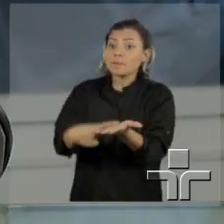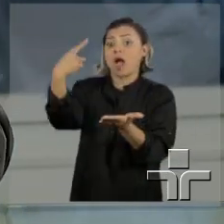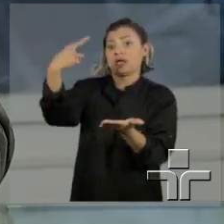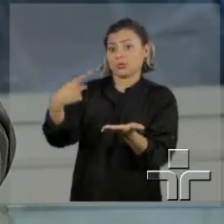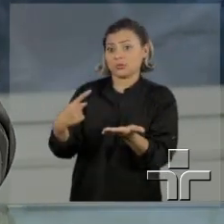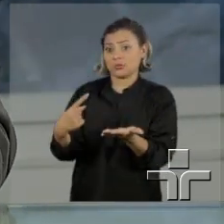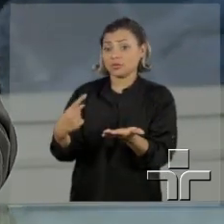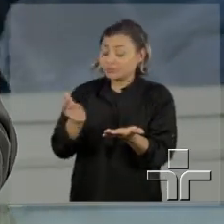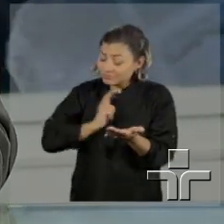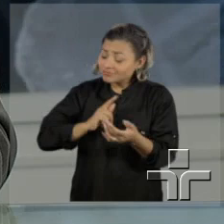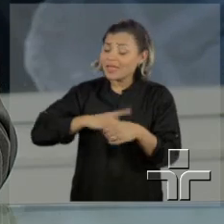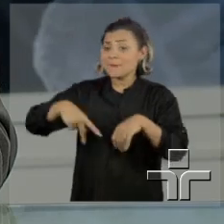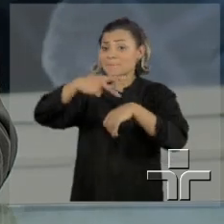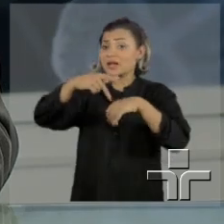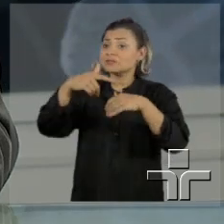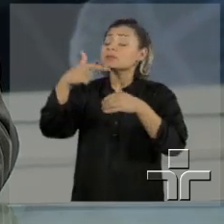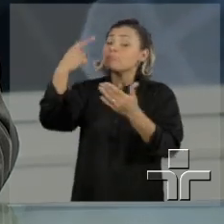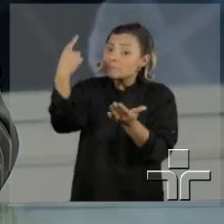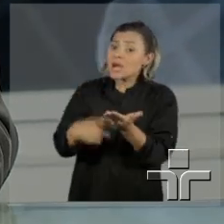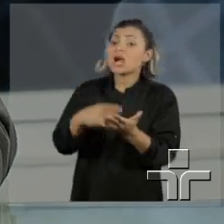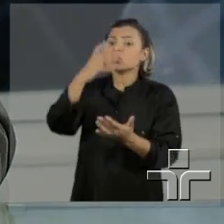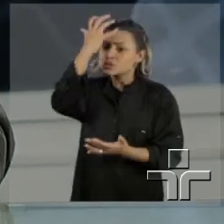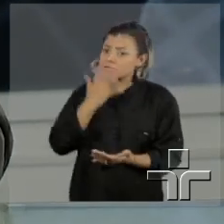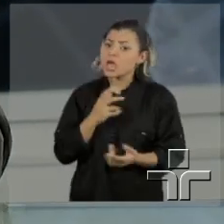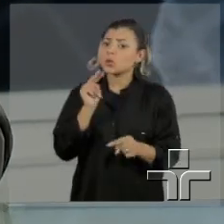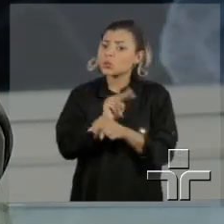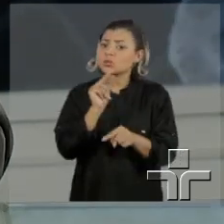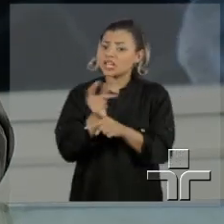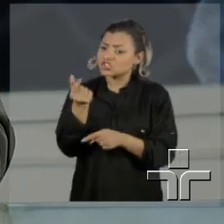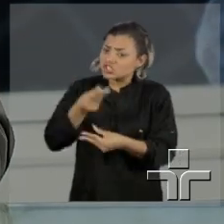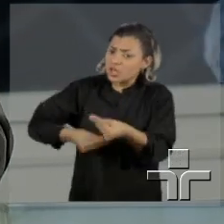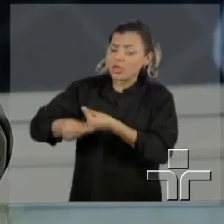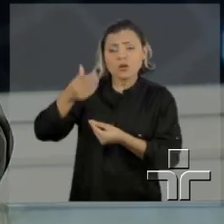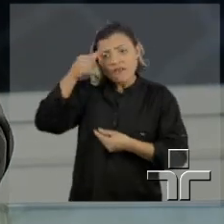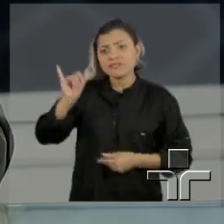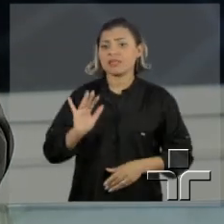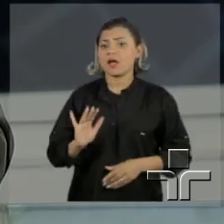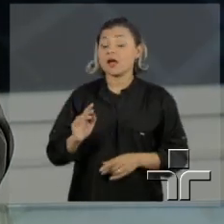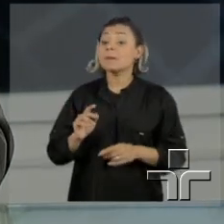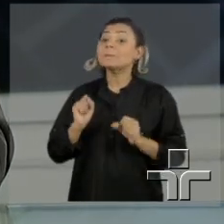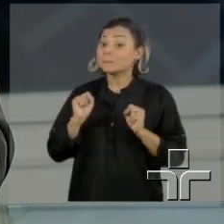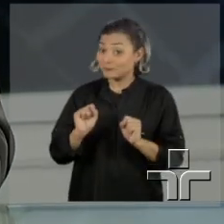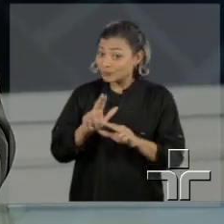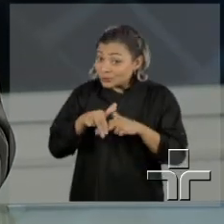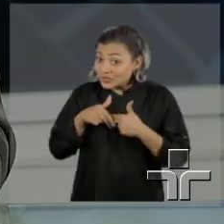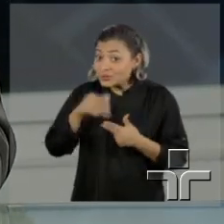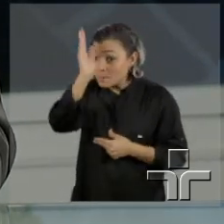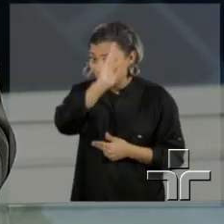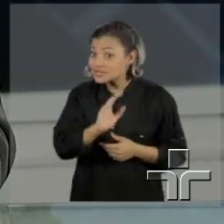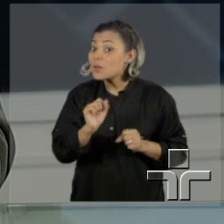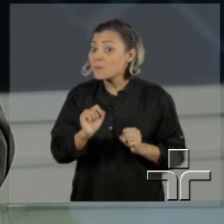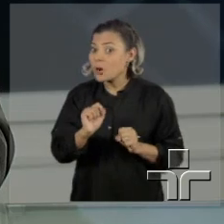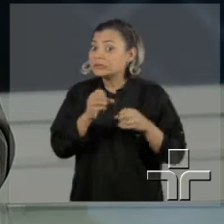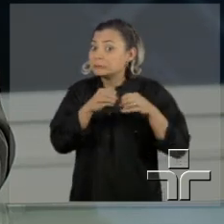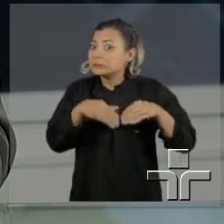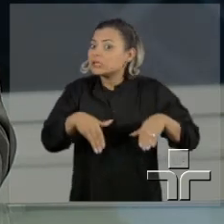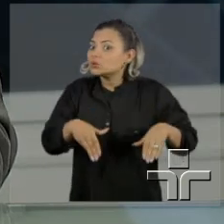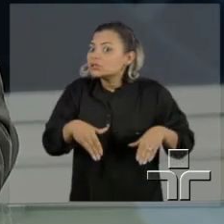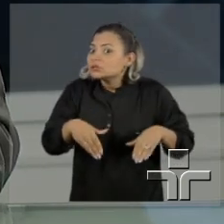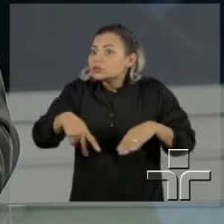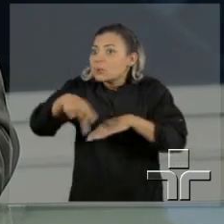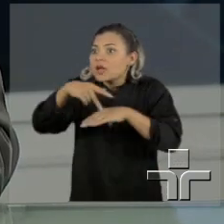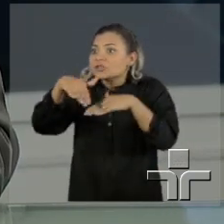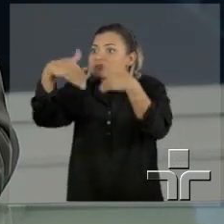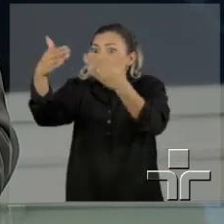que indicam a seriedade para se cuidar da lavagem de dinheiro. Isso pode sim rebaixar a nota do Brasil, mostrando que o Brasil ficou